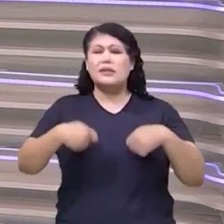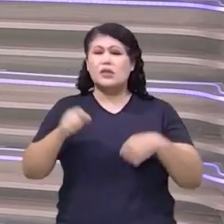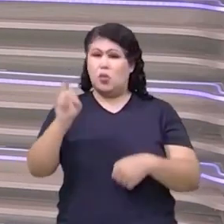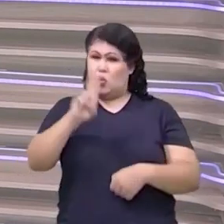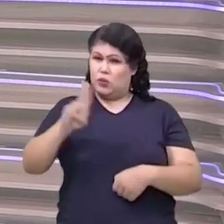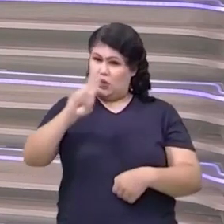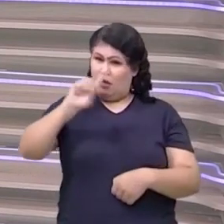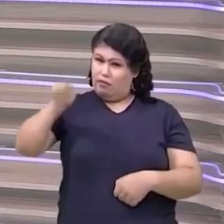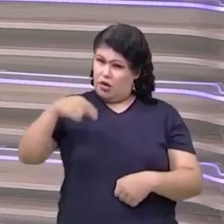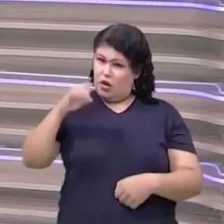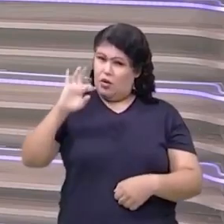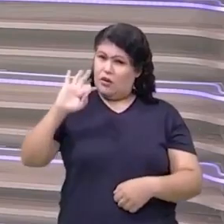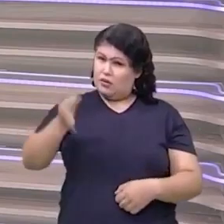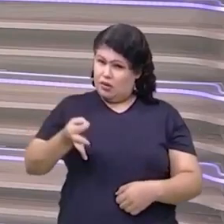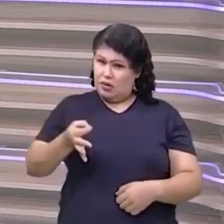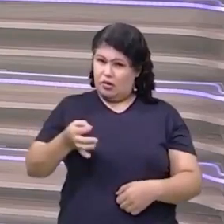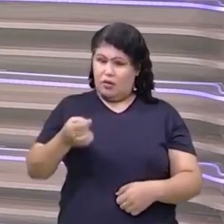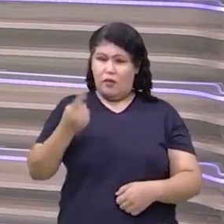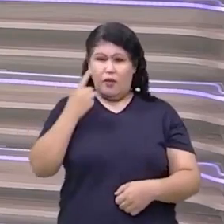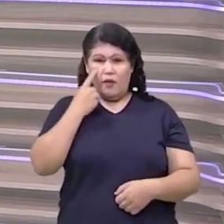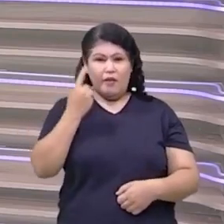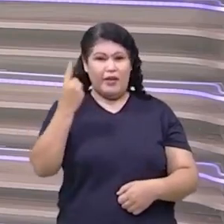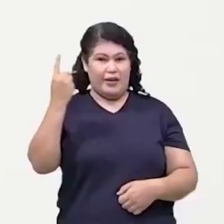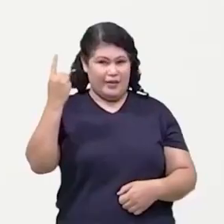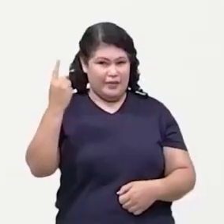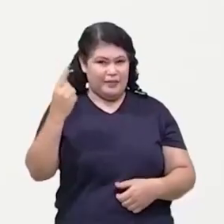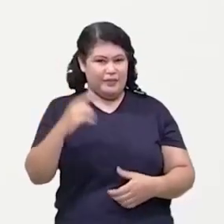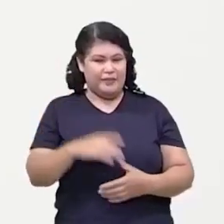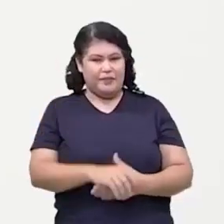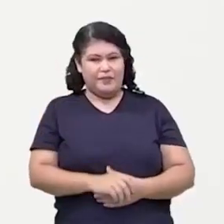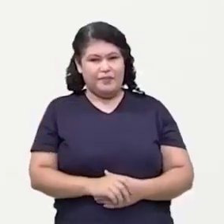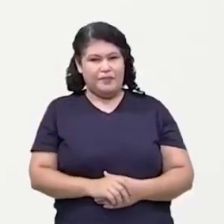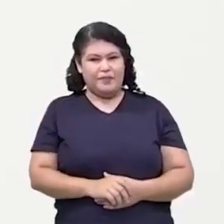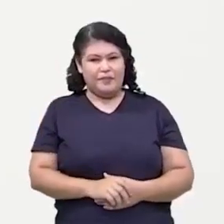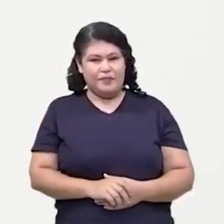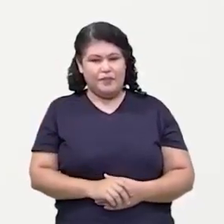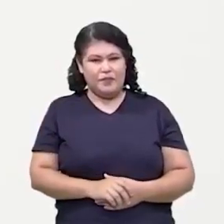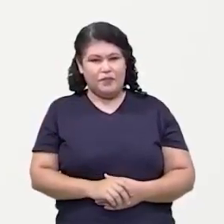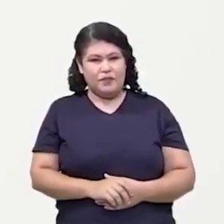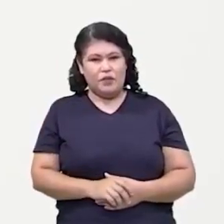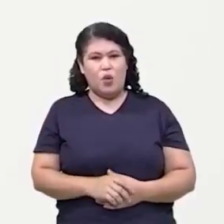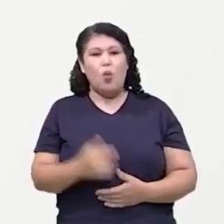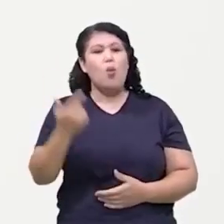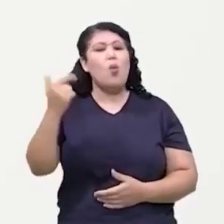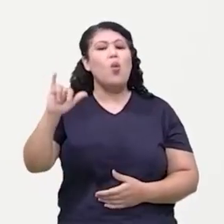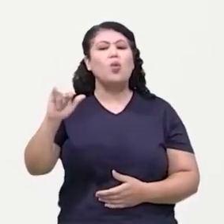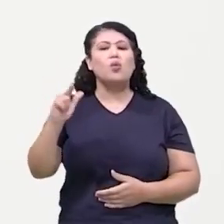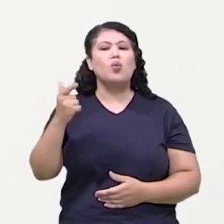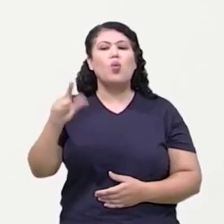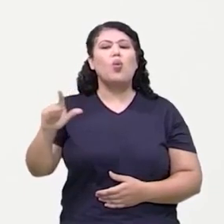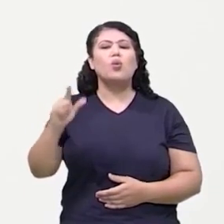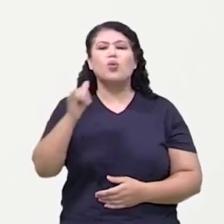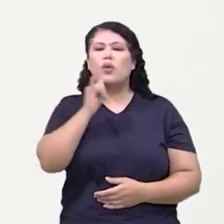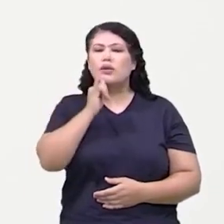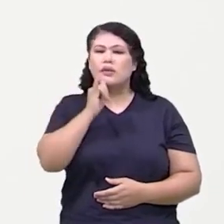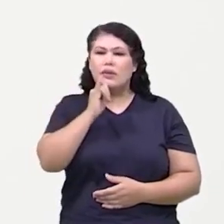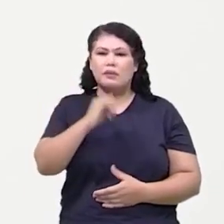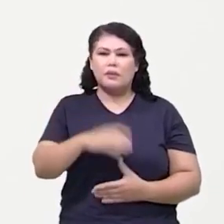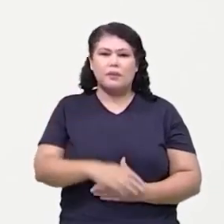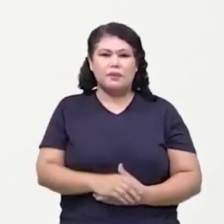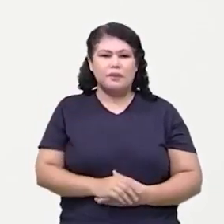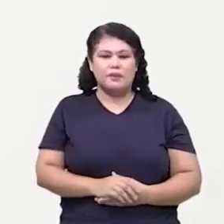vírgula, como nós vimos aqui, ok? Vamos para a próxima.